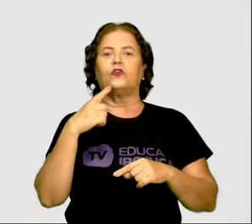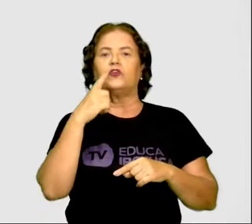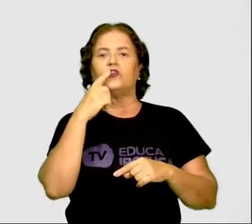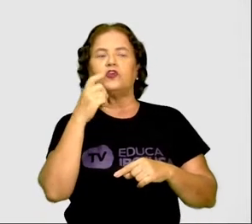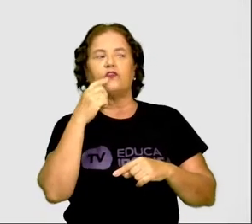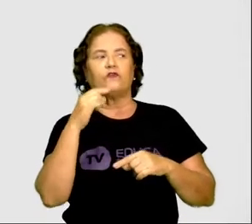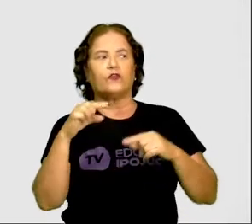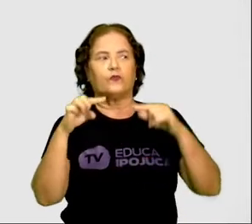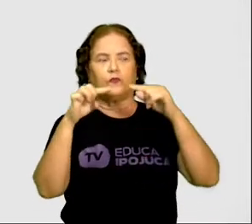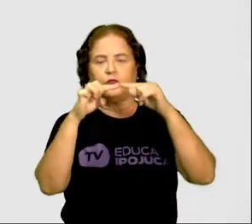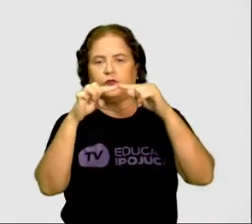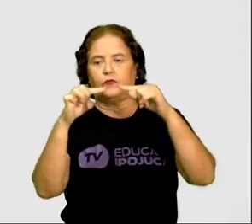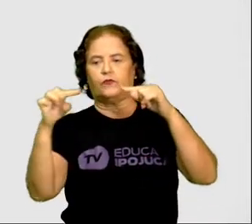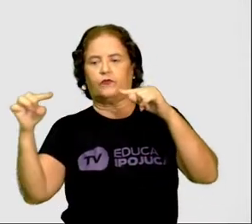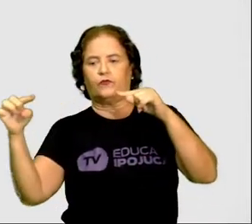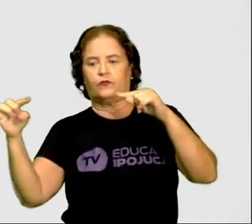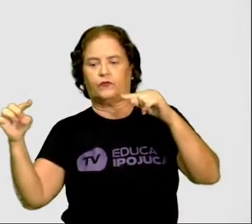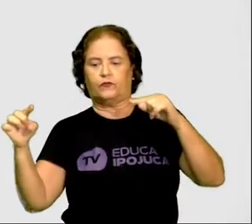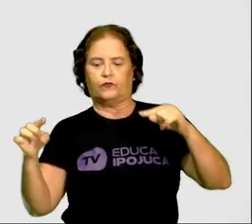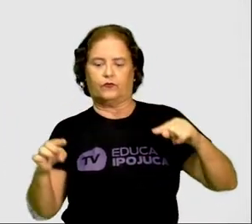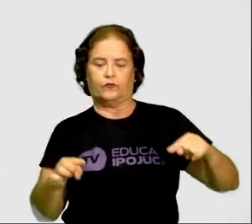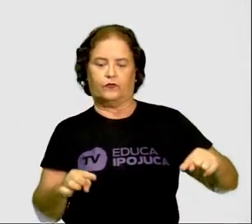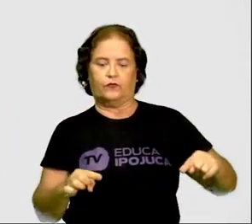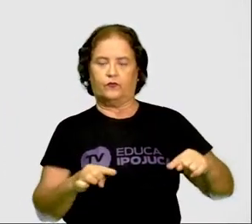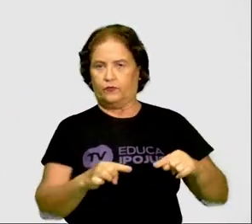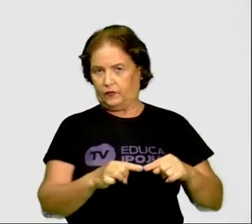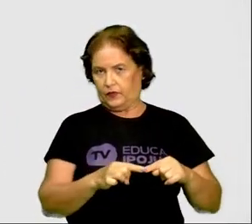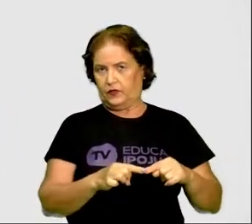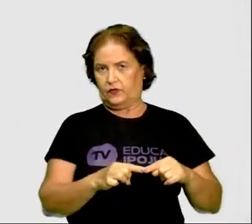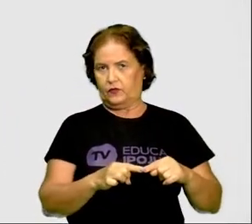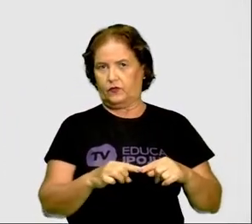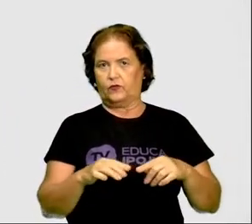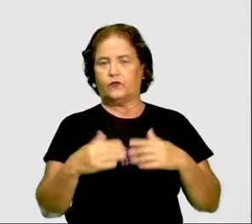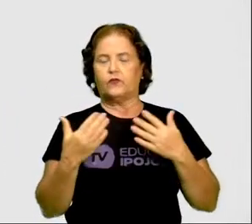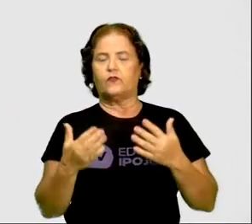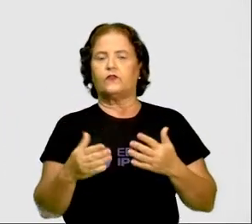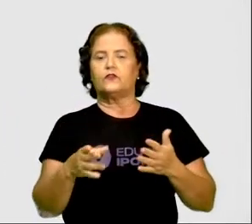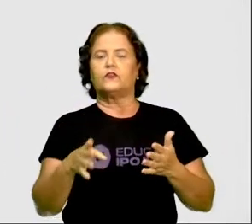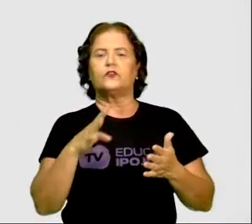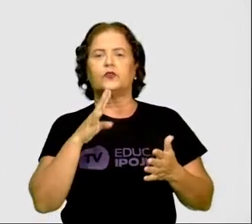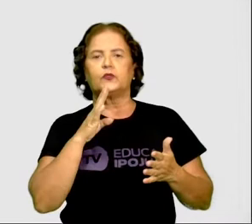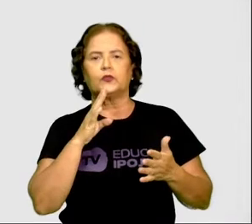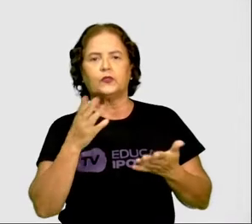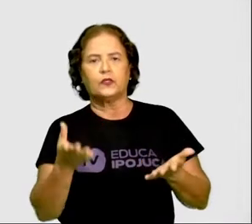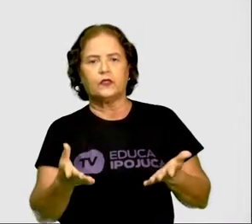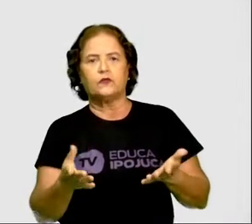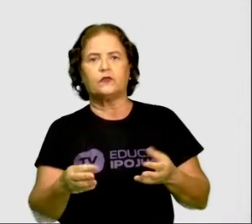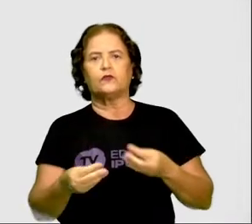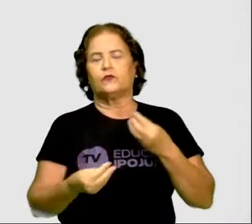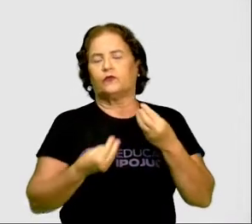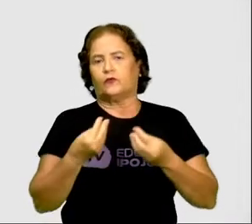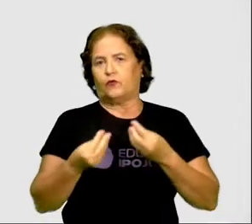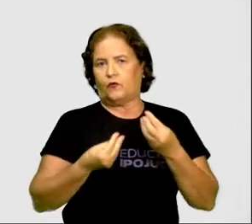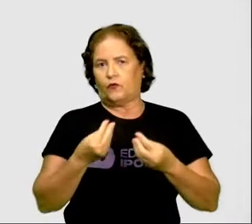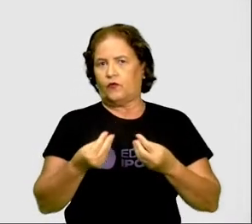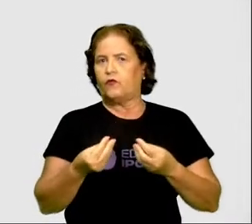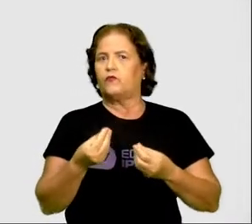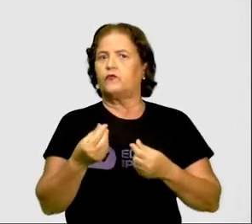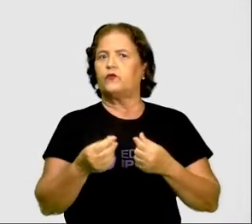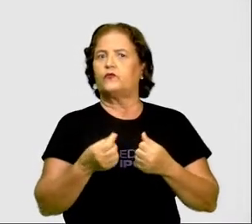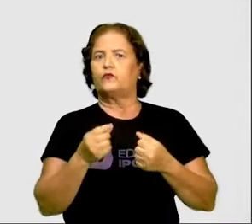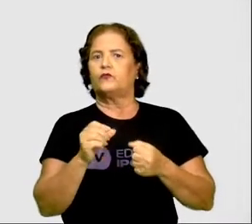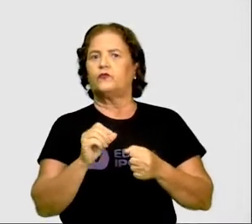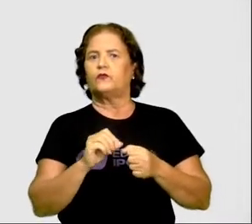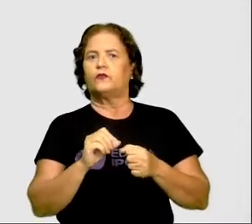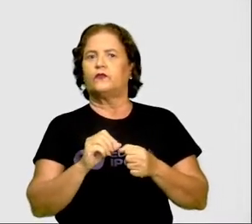momento. E como é que elas funcionam, né? Como é a sua configuração? Porque muitas vezes a gente sabe que aquela imagem